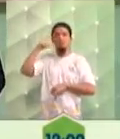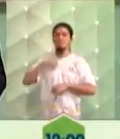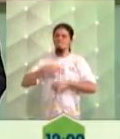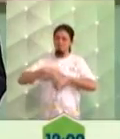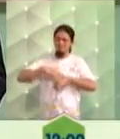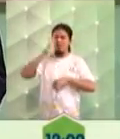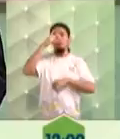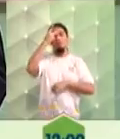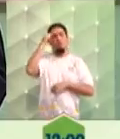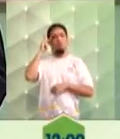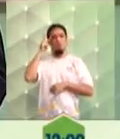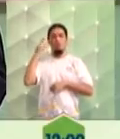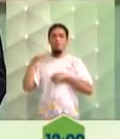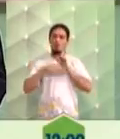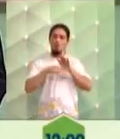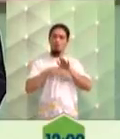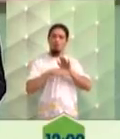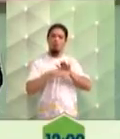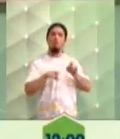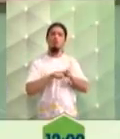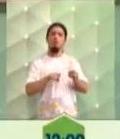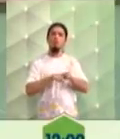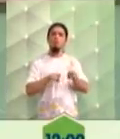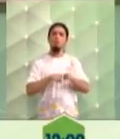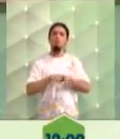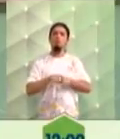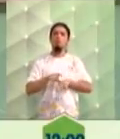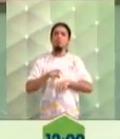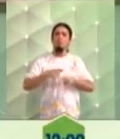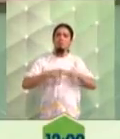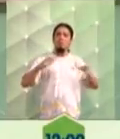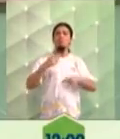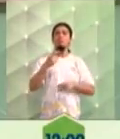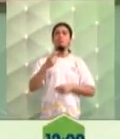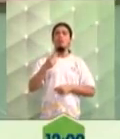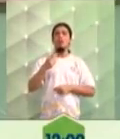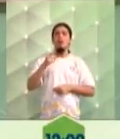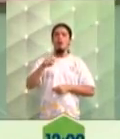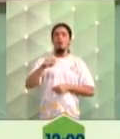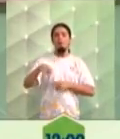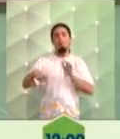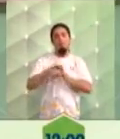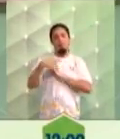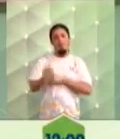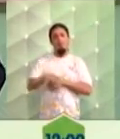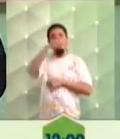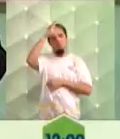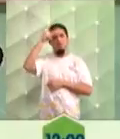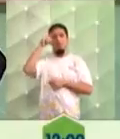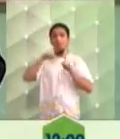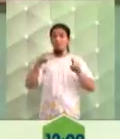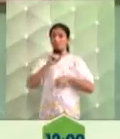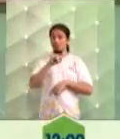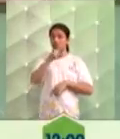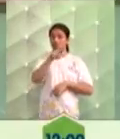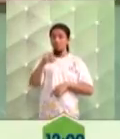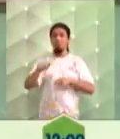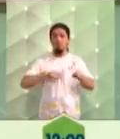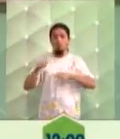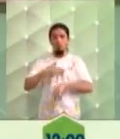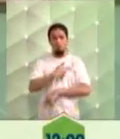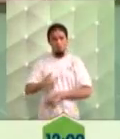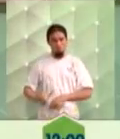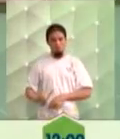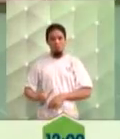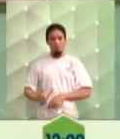número de contribuintes, logicamente o maior valor do ICMS vai ficar com a capital. Então você, servidor público municipal, também tem a obrigação de pedir